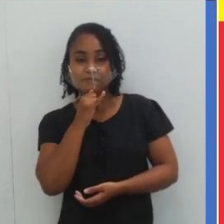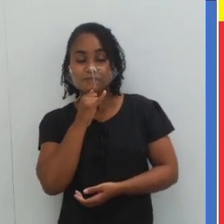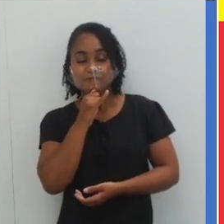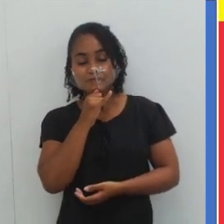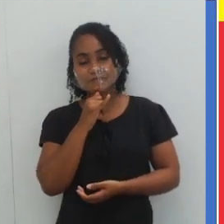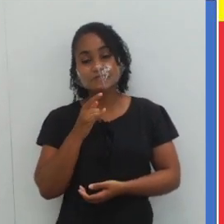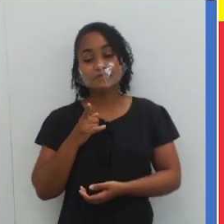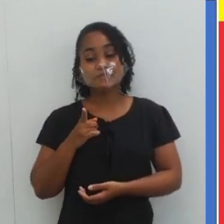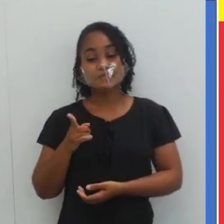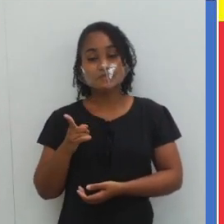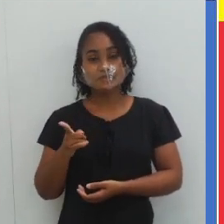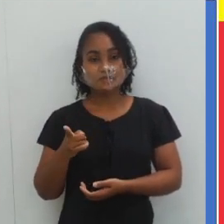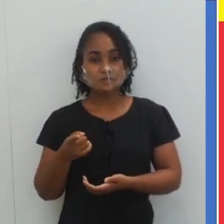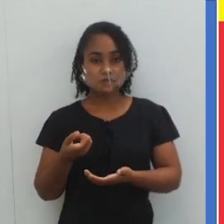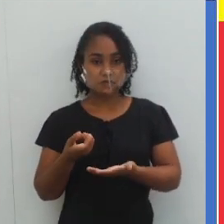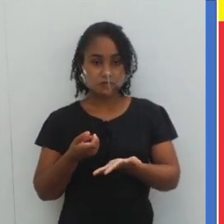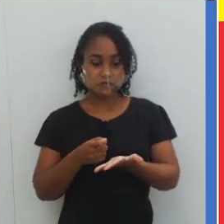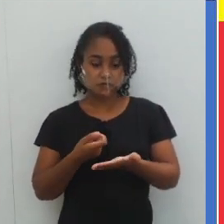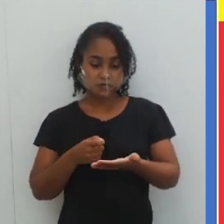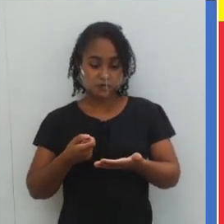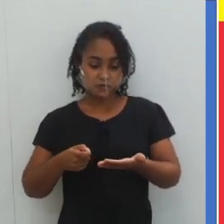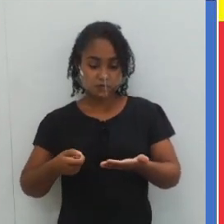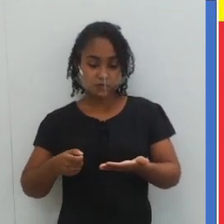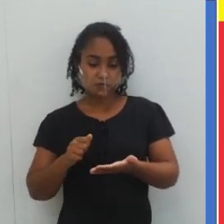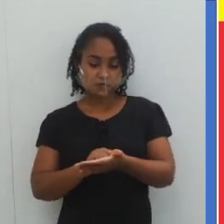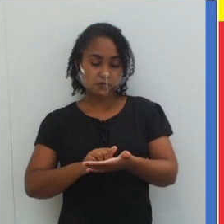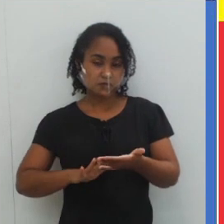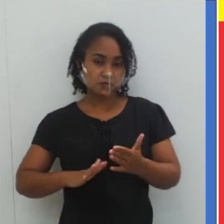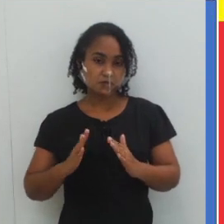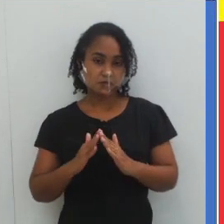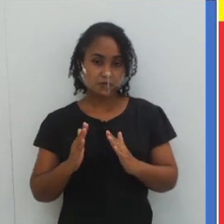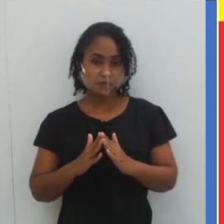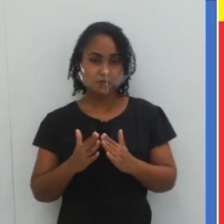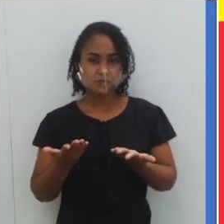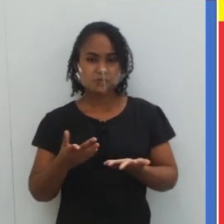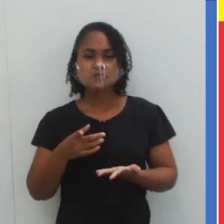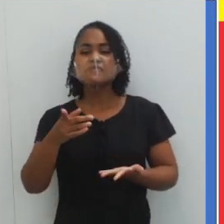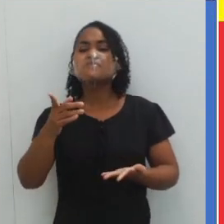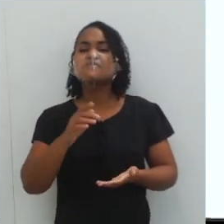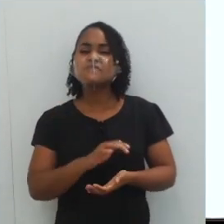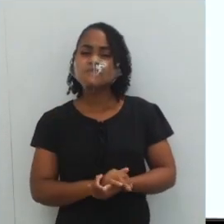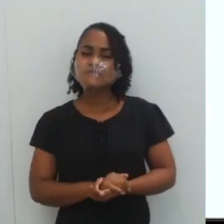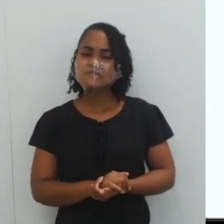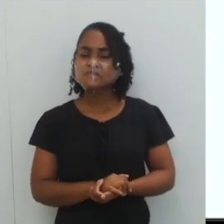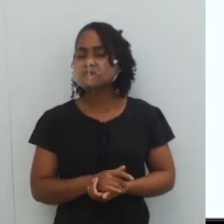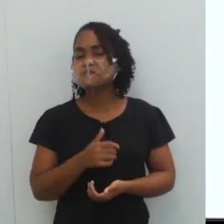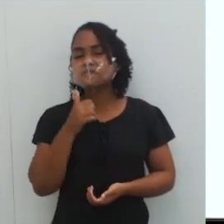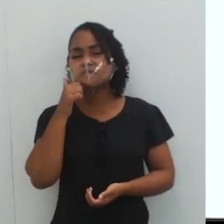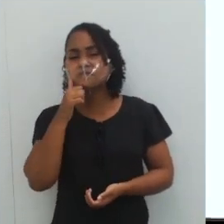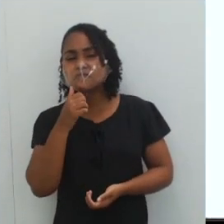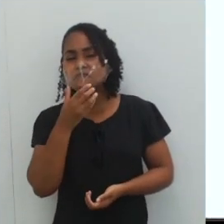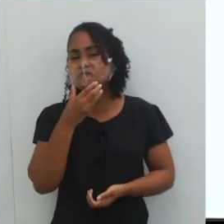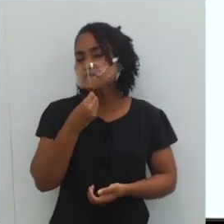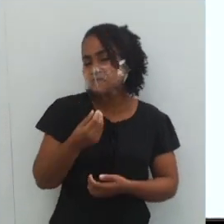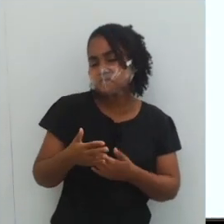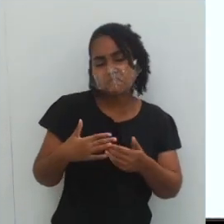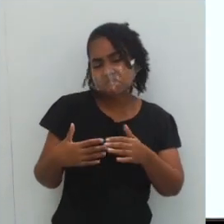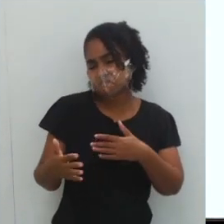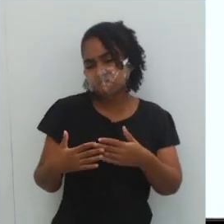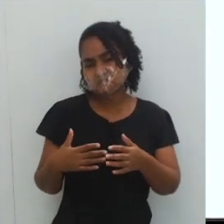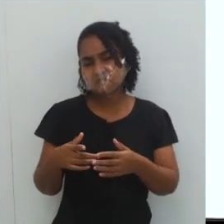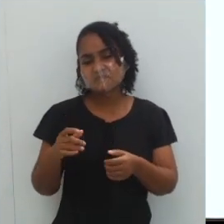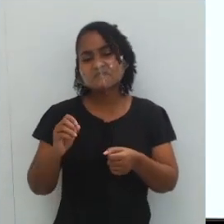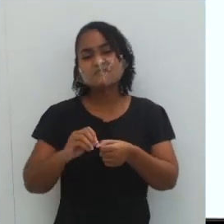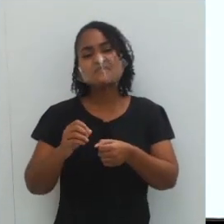tem I was doing my homework. Por exemplo, sua mãe pergunta, você é o menino ou menina, o que você